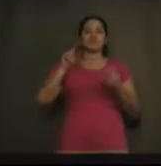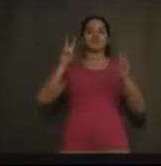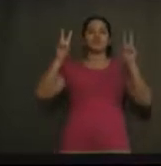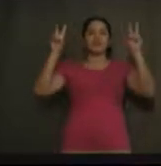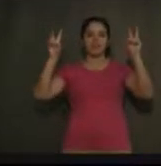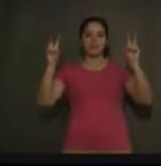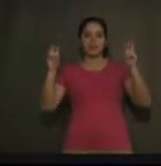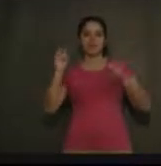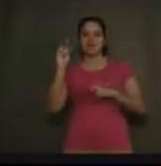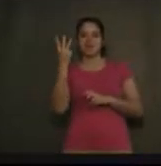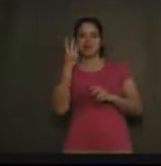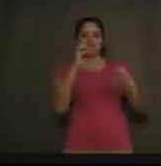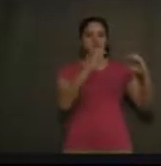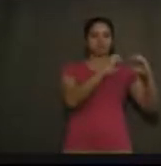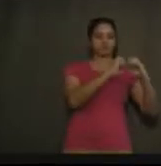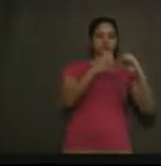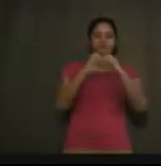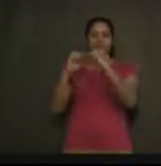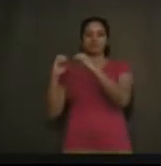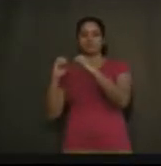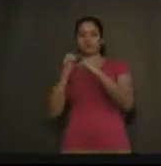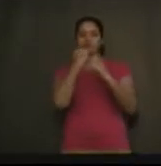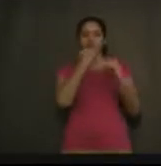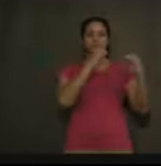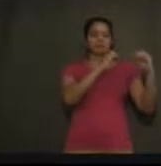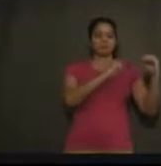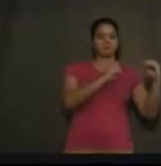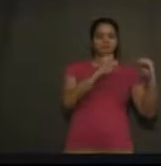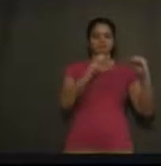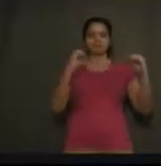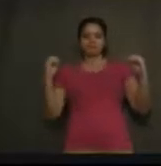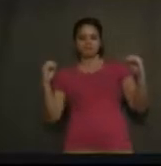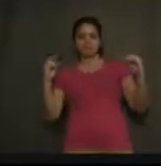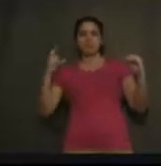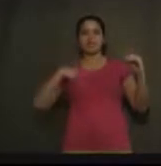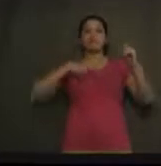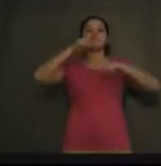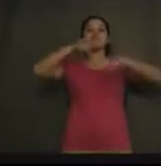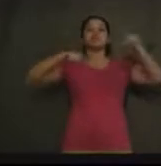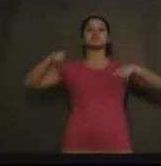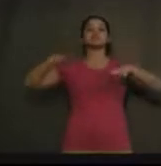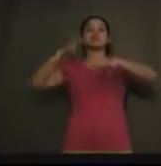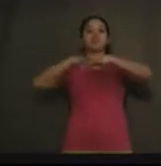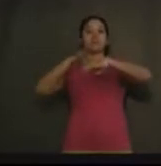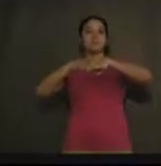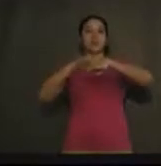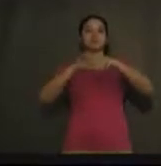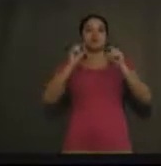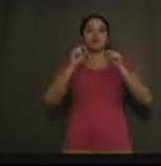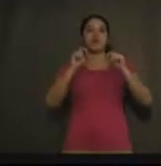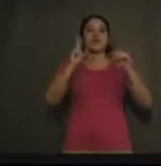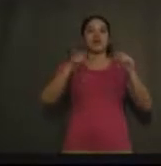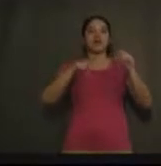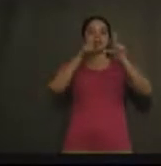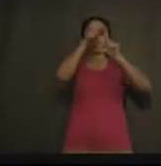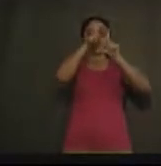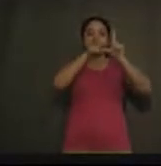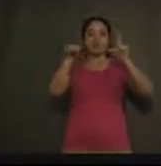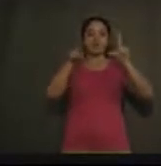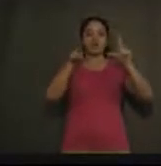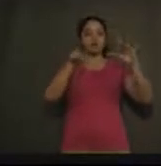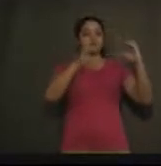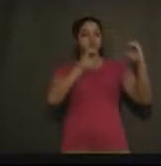2 variáveis de ação e 2 variáveis de ângulo, que correspondem aos 2 graus de liberdade do